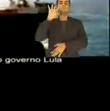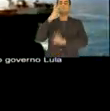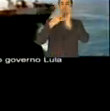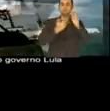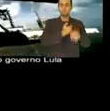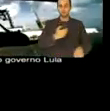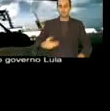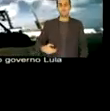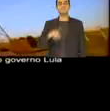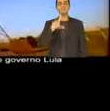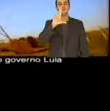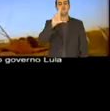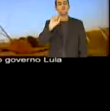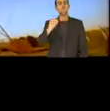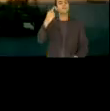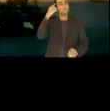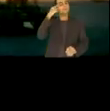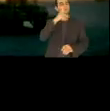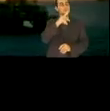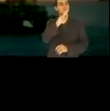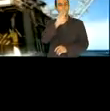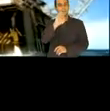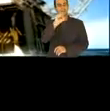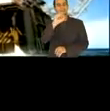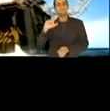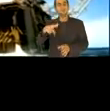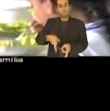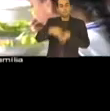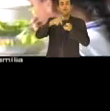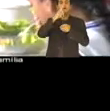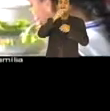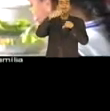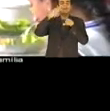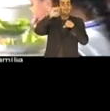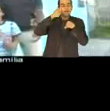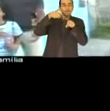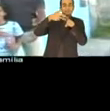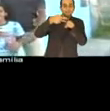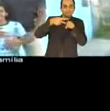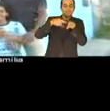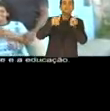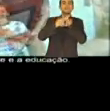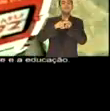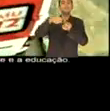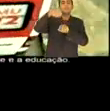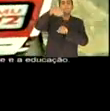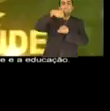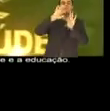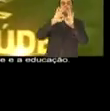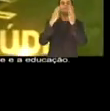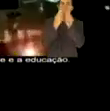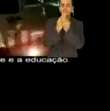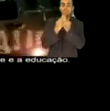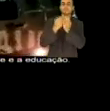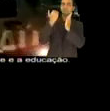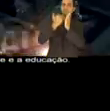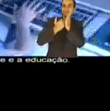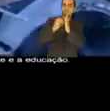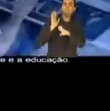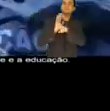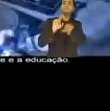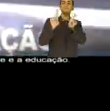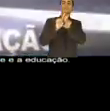das grandes decisões do governo Lula, envolvendo o pré-sal, o fortalecimento do Bolsa Família e a ampliação de recursos